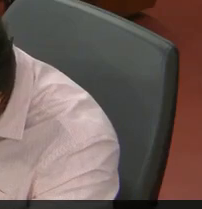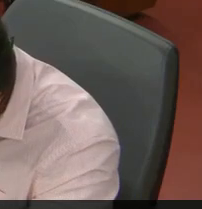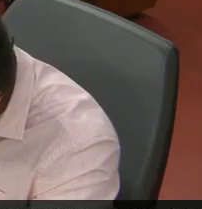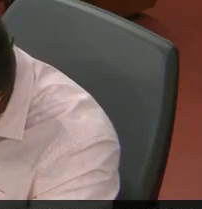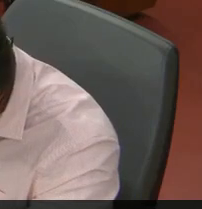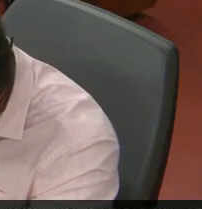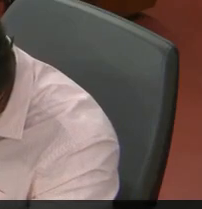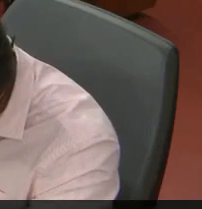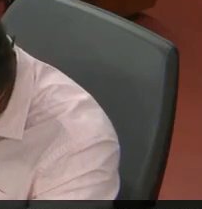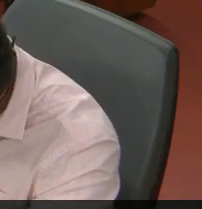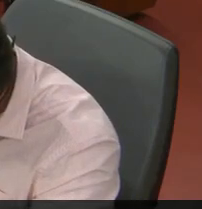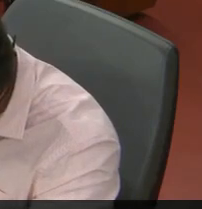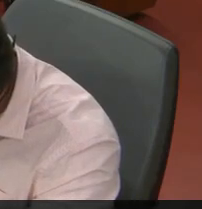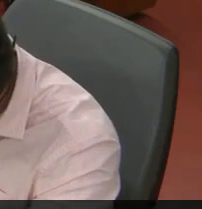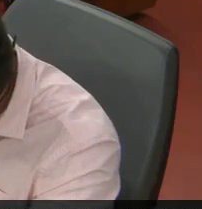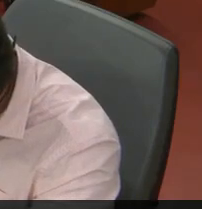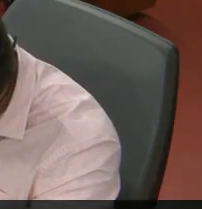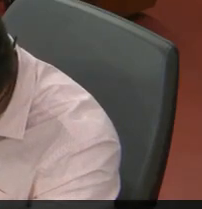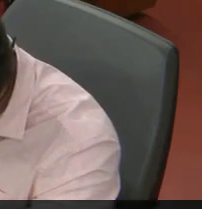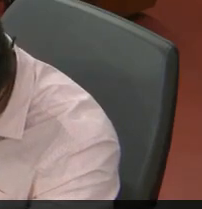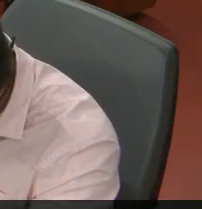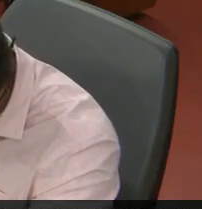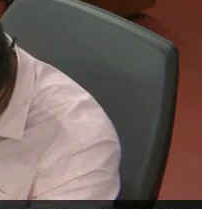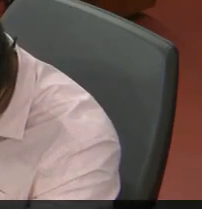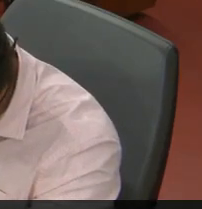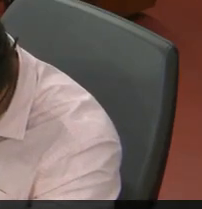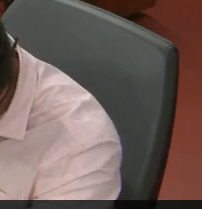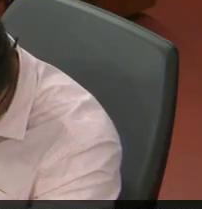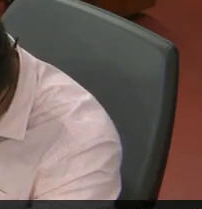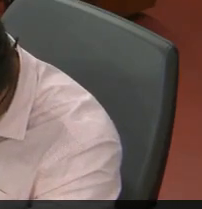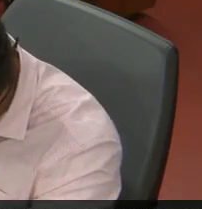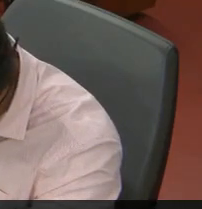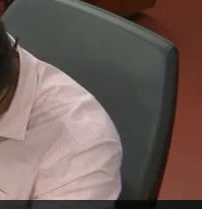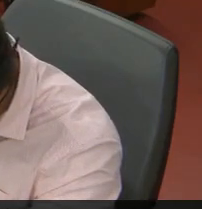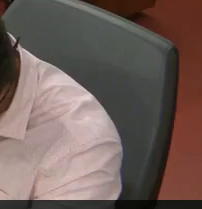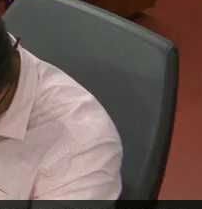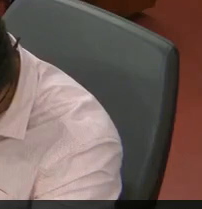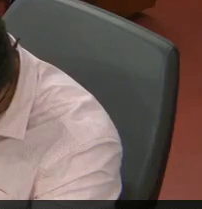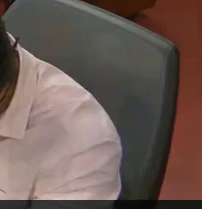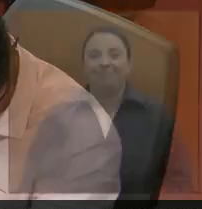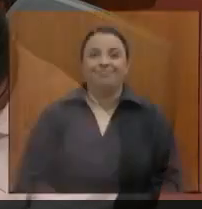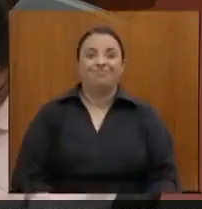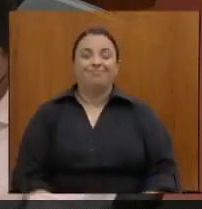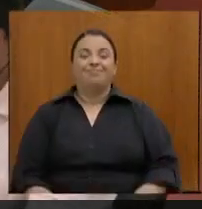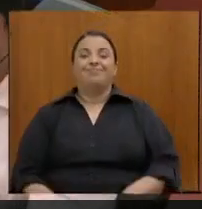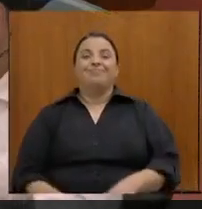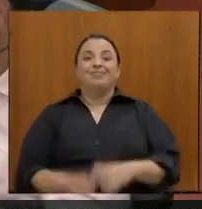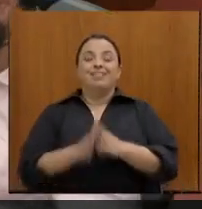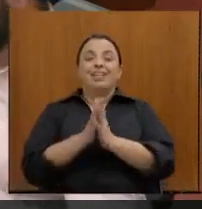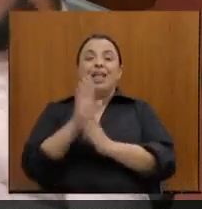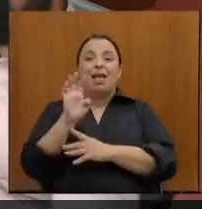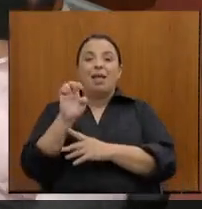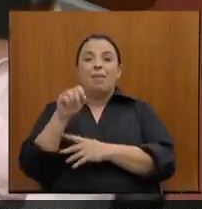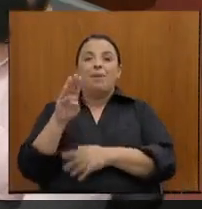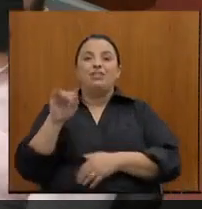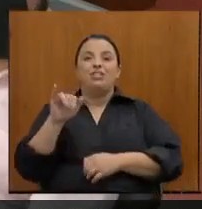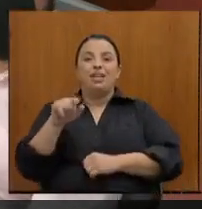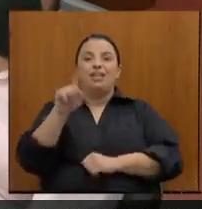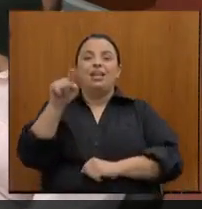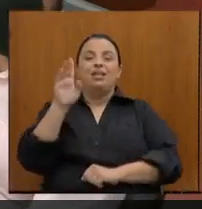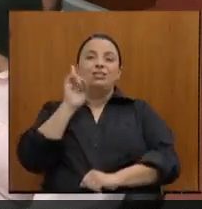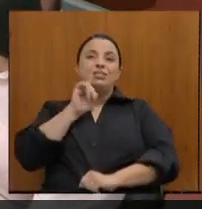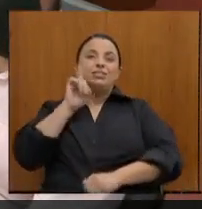sim Doutora ele Serafim especialista em energias renováveis se ação comercial da Embaixada dos Estados Unidos